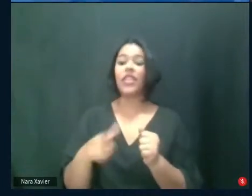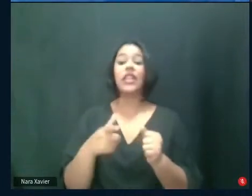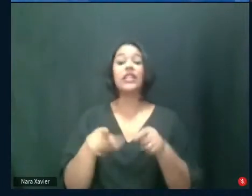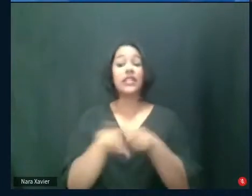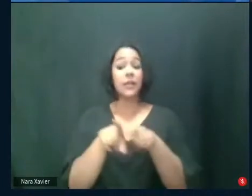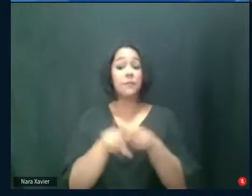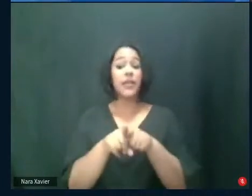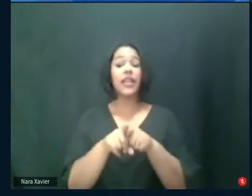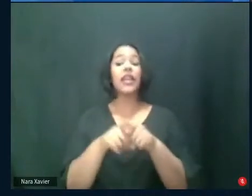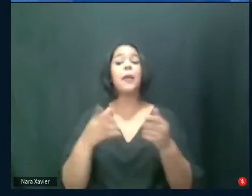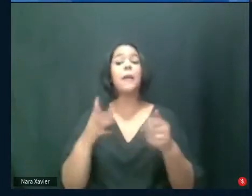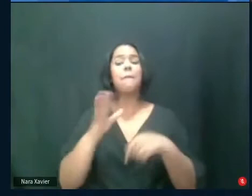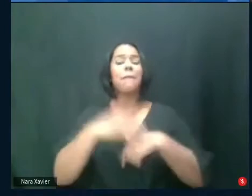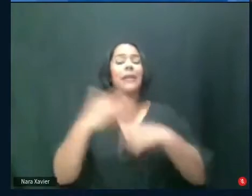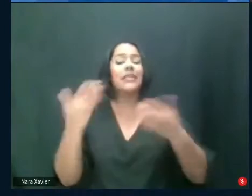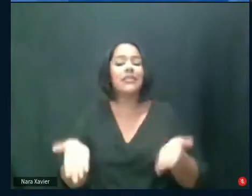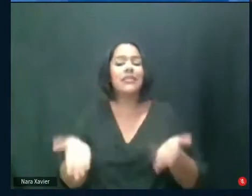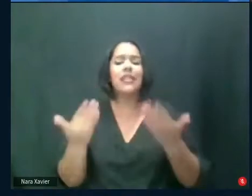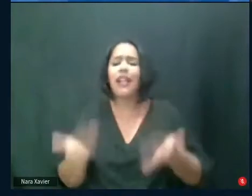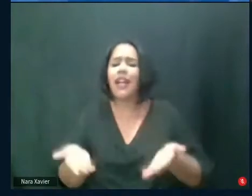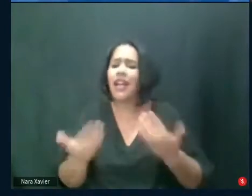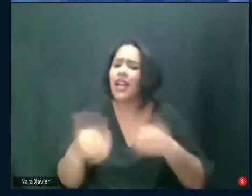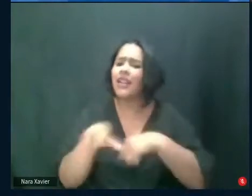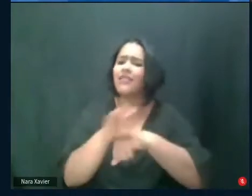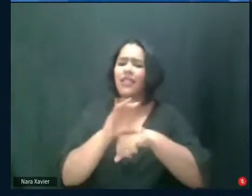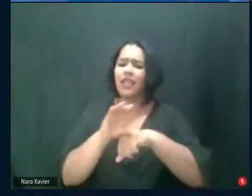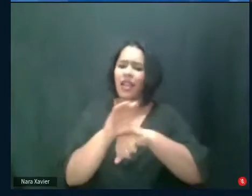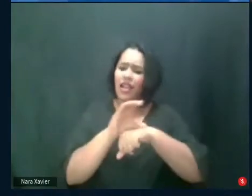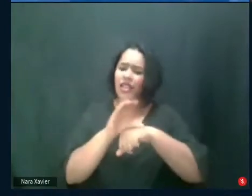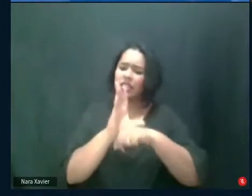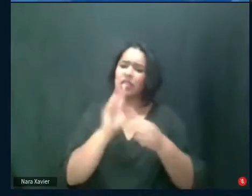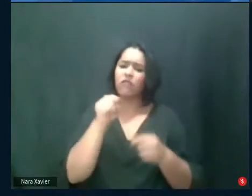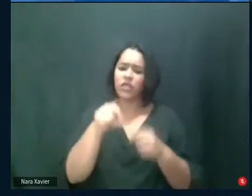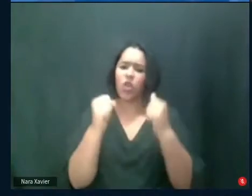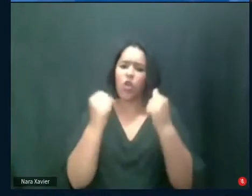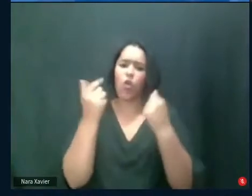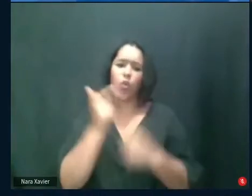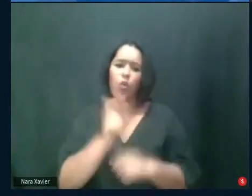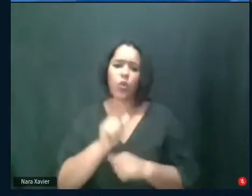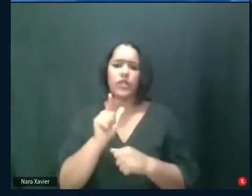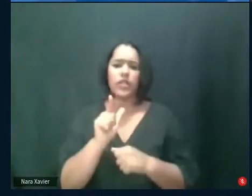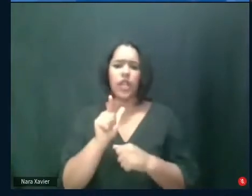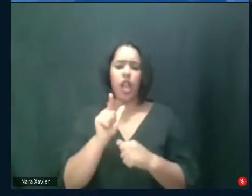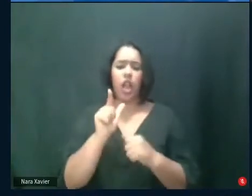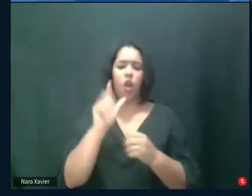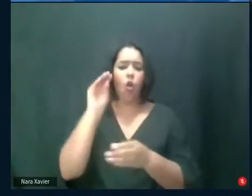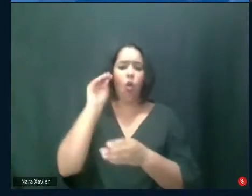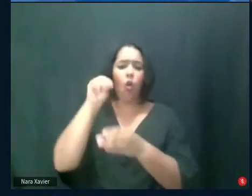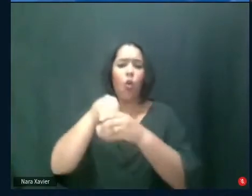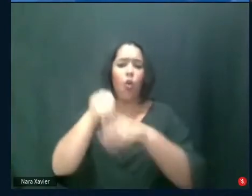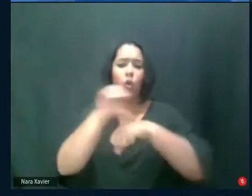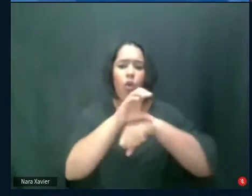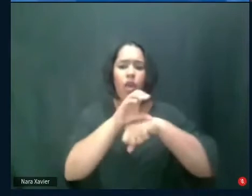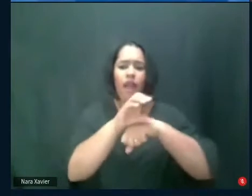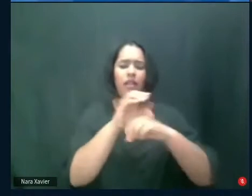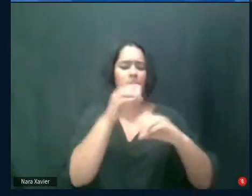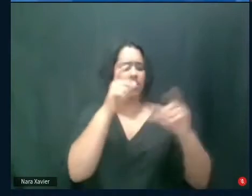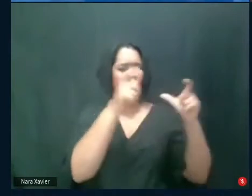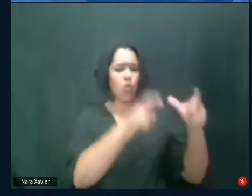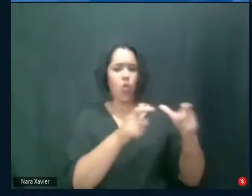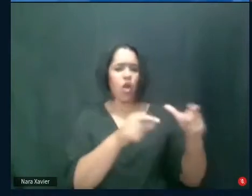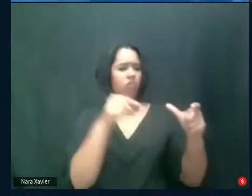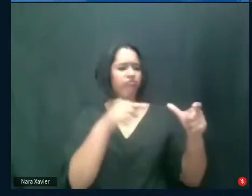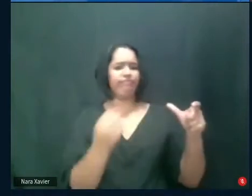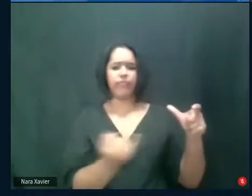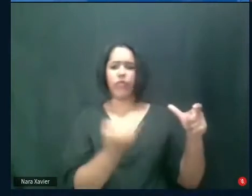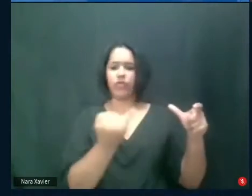Deixa sua mão mais leve em relação ao CAS. Coloca o CAS no lugar que ele conquistou e que é a